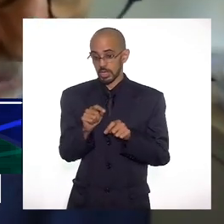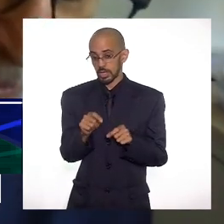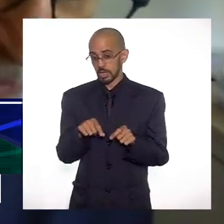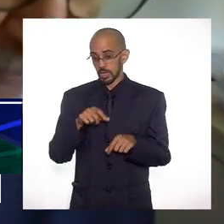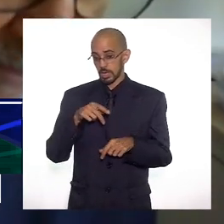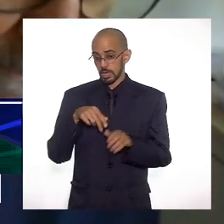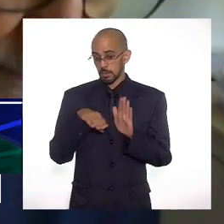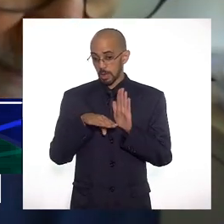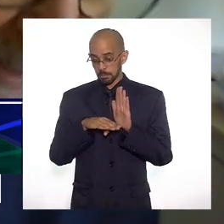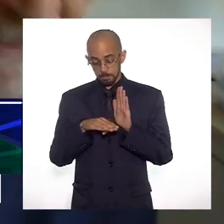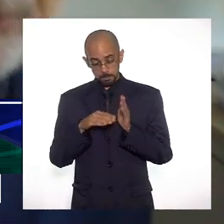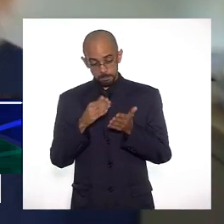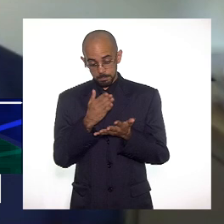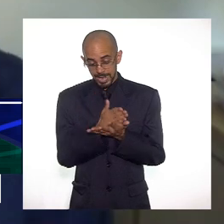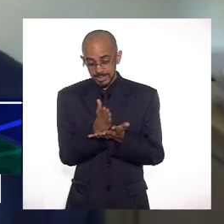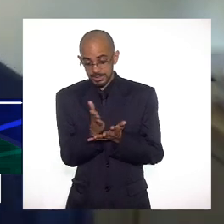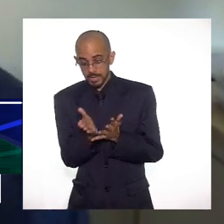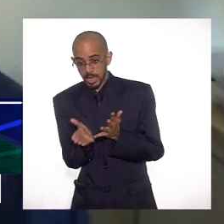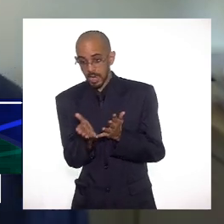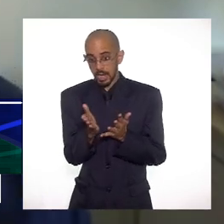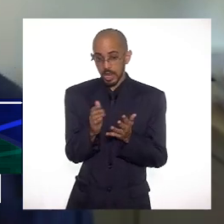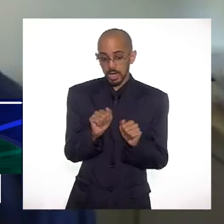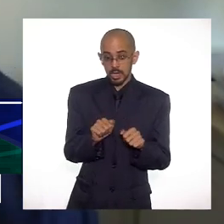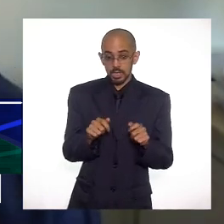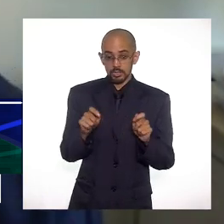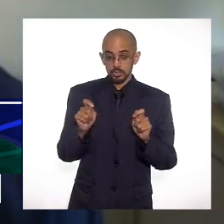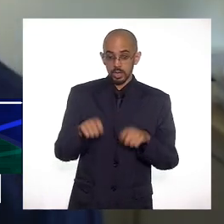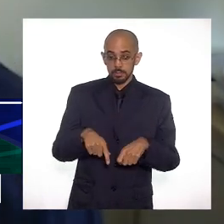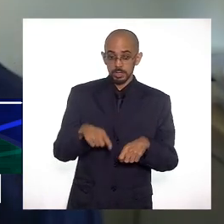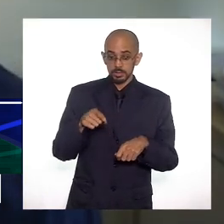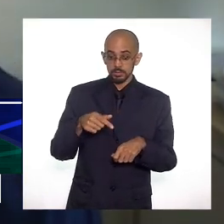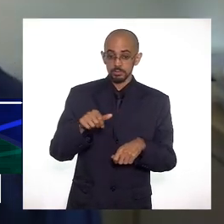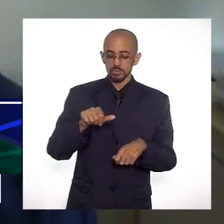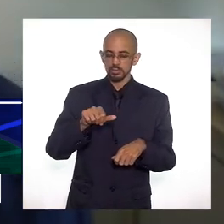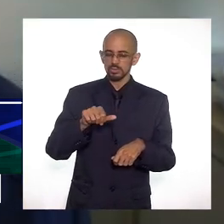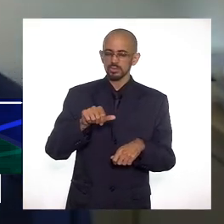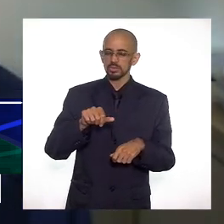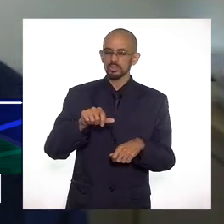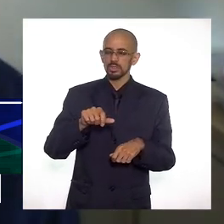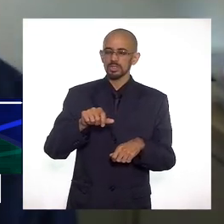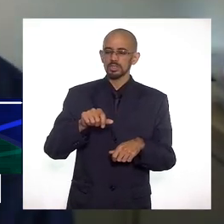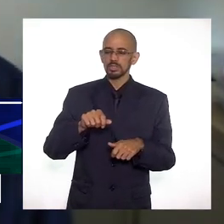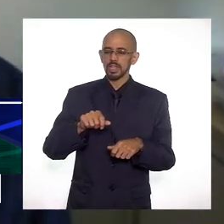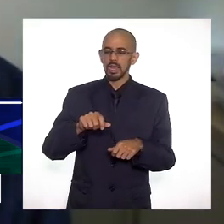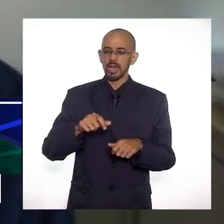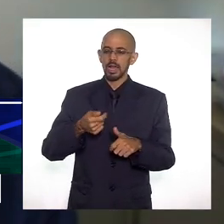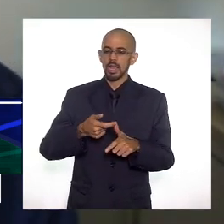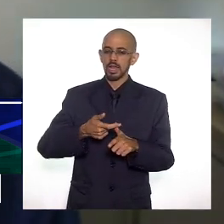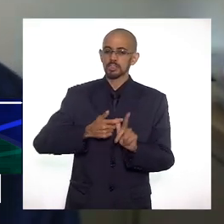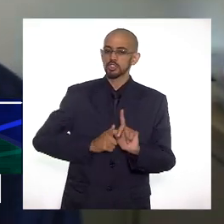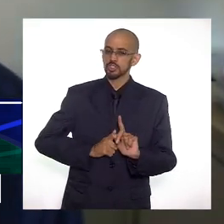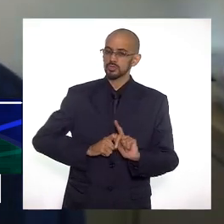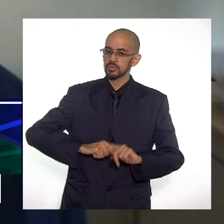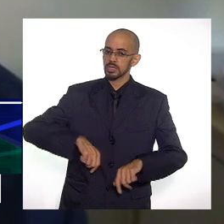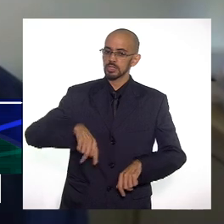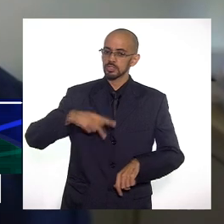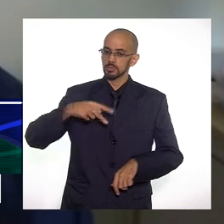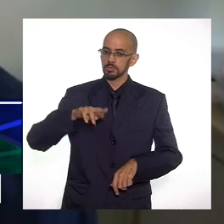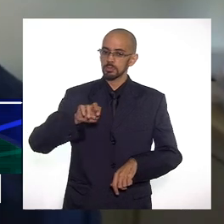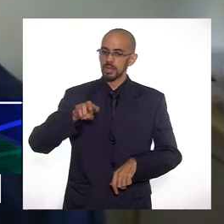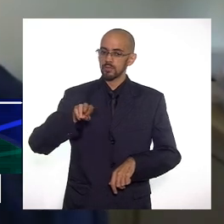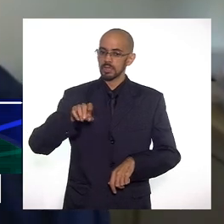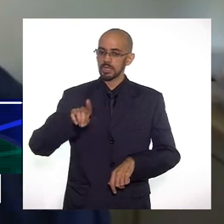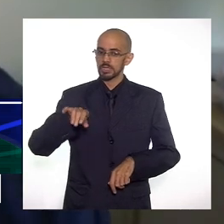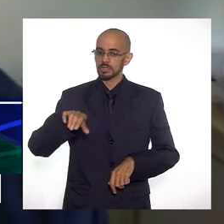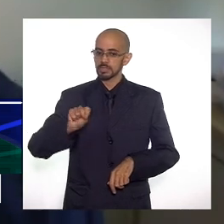com recursos aportados para a cobertura do déficit previdenciário. Ele não está falando de